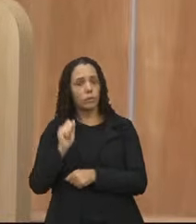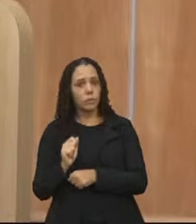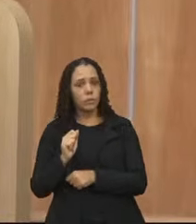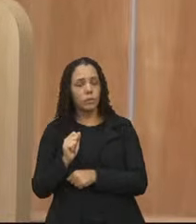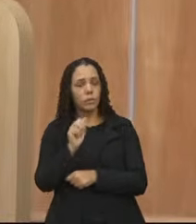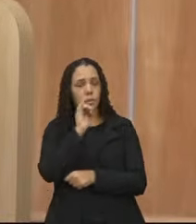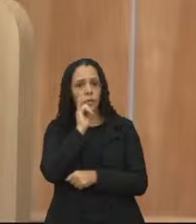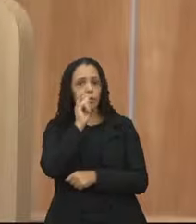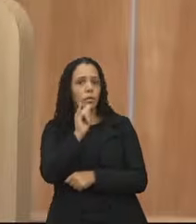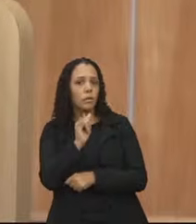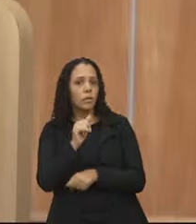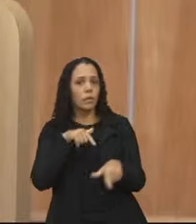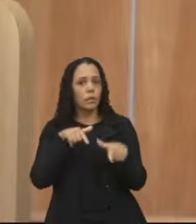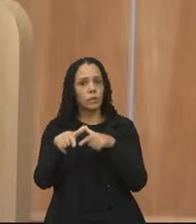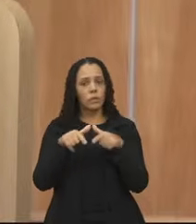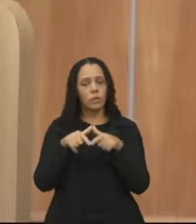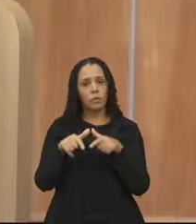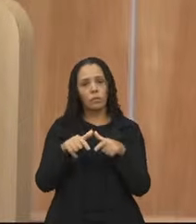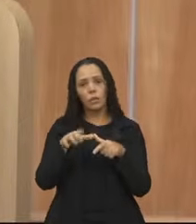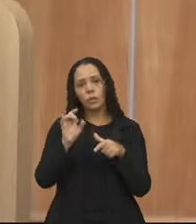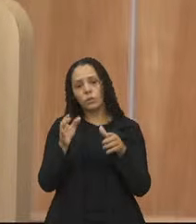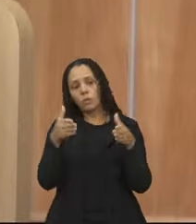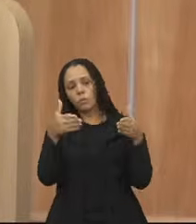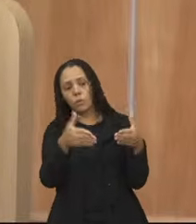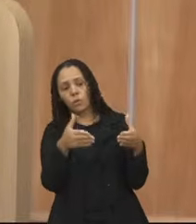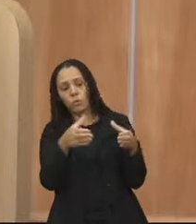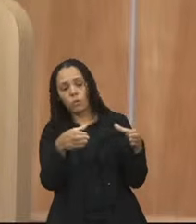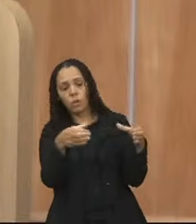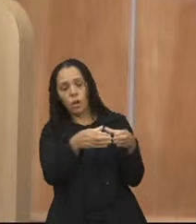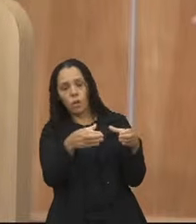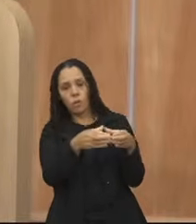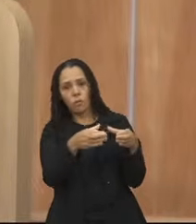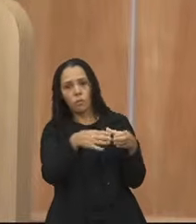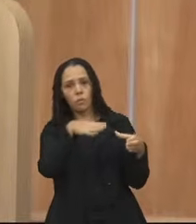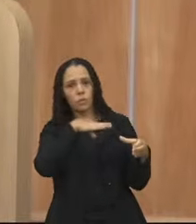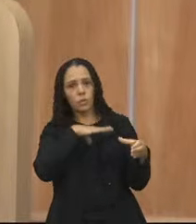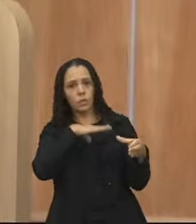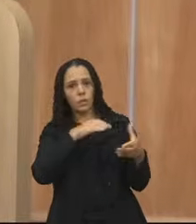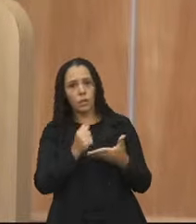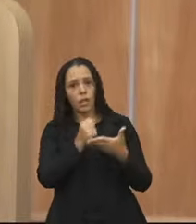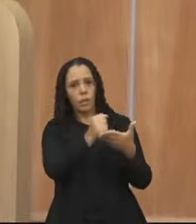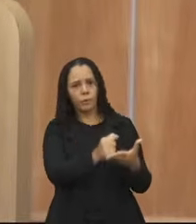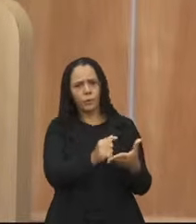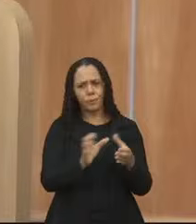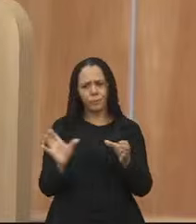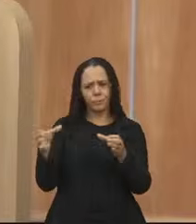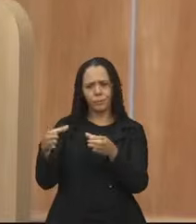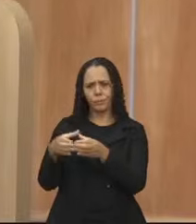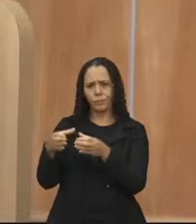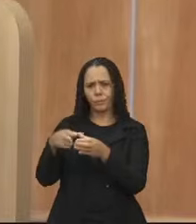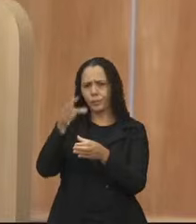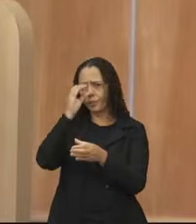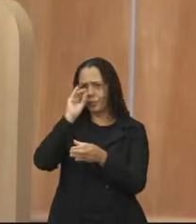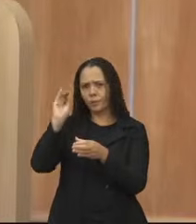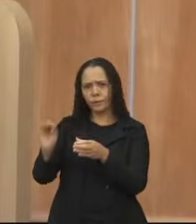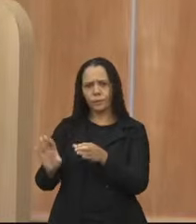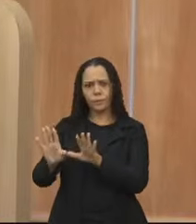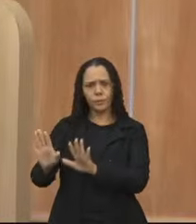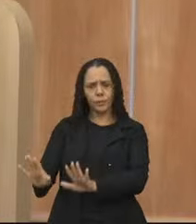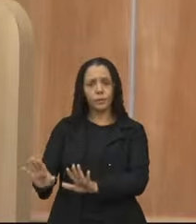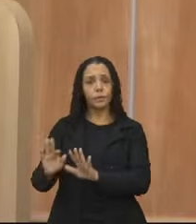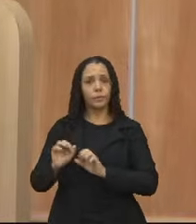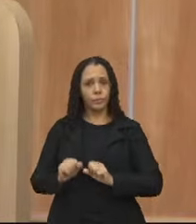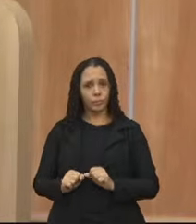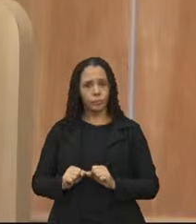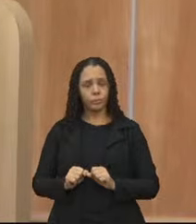basicamente está dizendo que trabalha só para um lado da cidade, escolheu um lado para trabalhar e para o outro lado ele não gere, né,